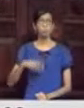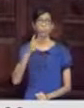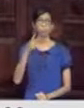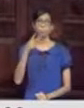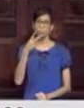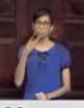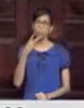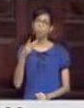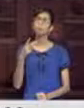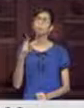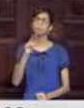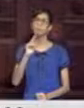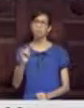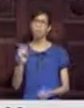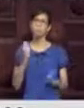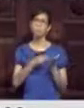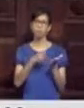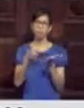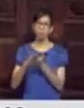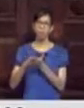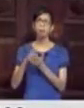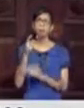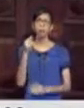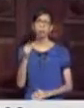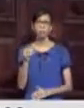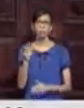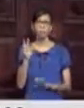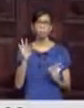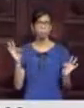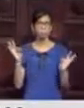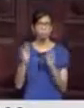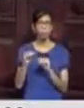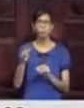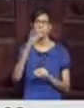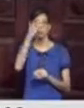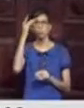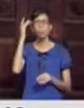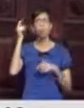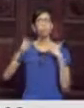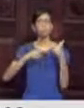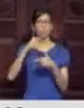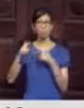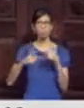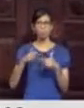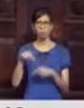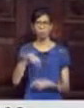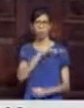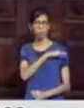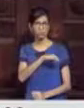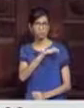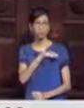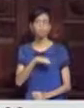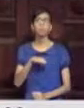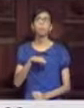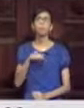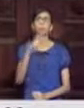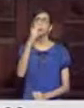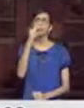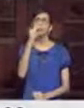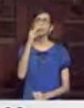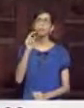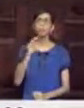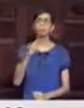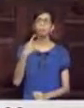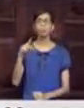que subsidiaria, pegando o dinheiro gerado pelo trabalho da população do Rio de Janeiro e jogando no subsídio